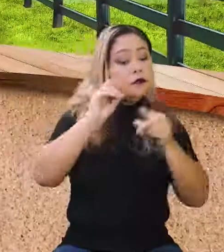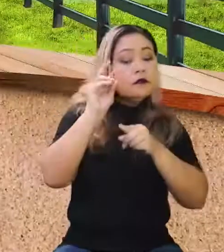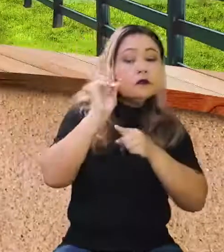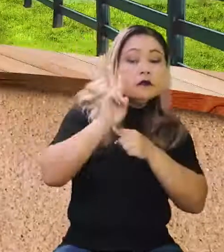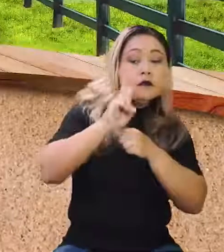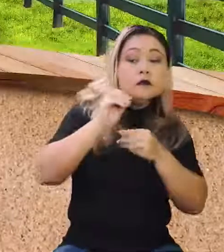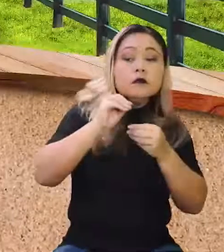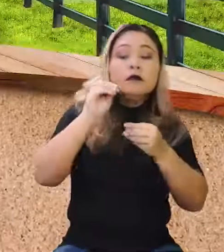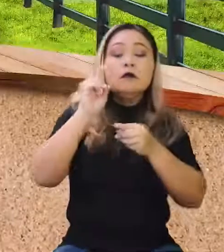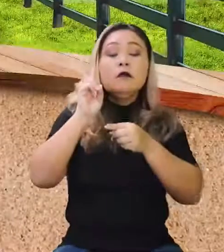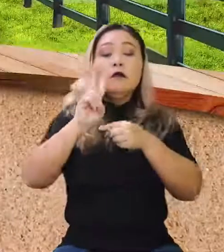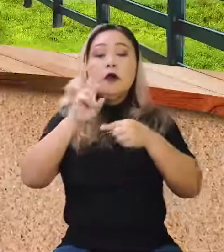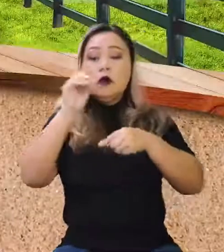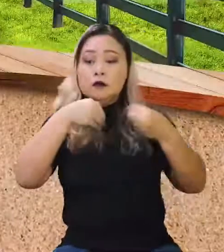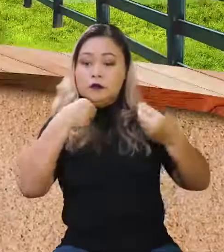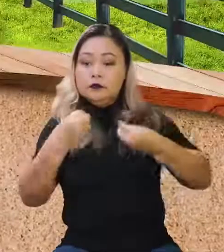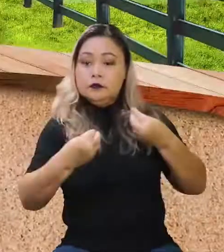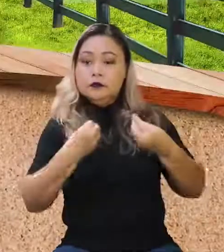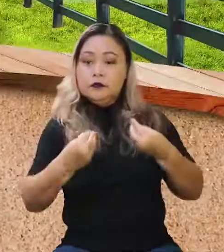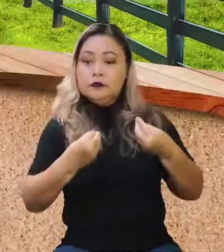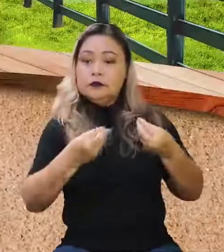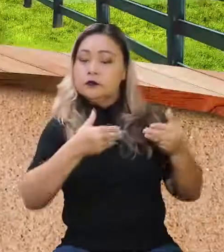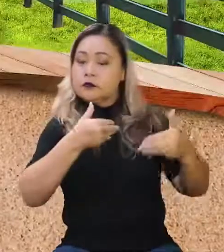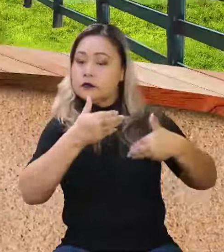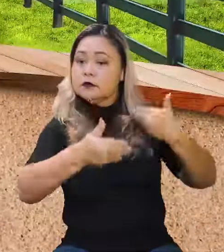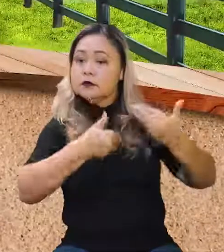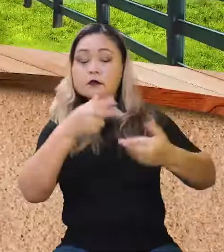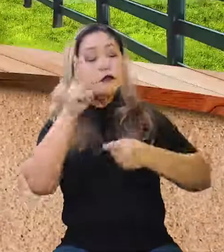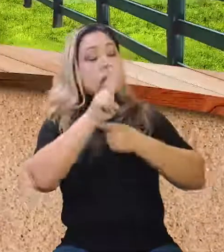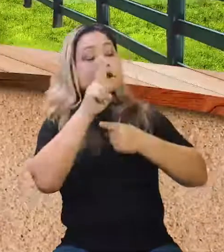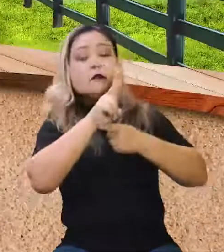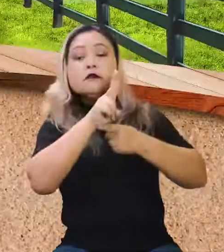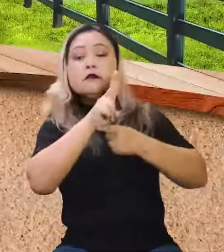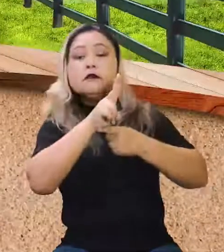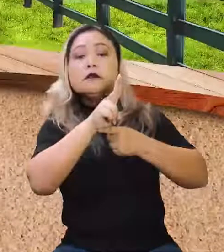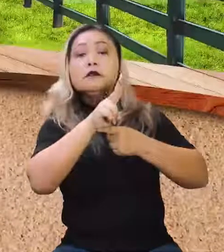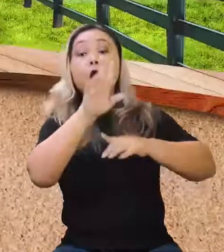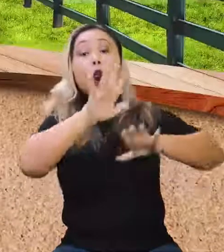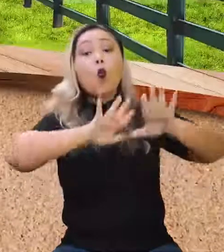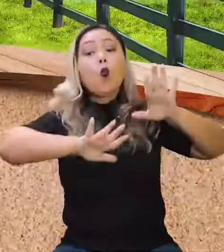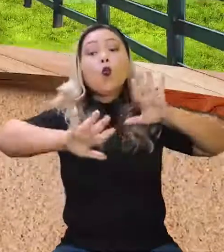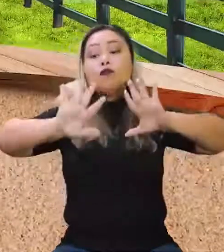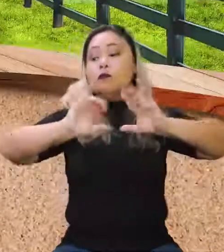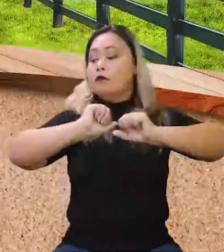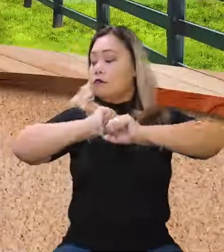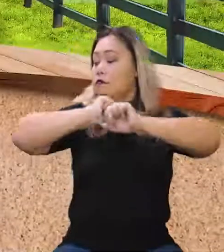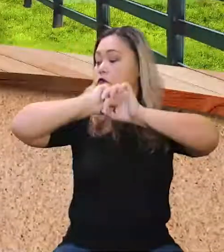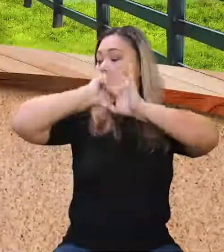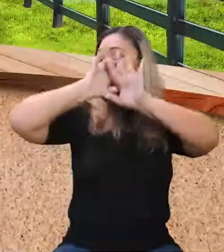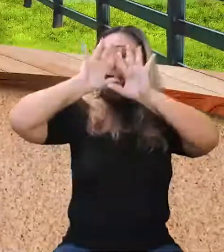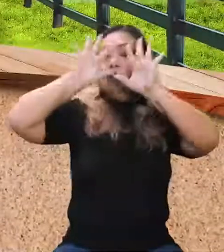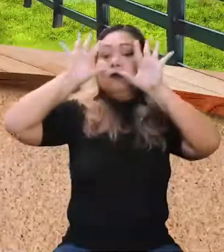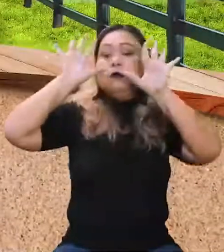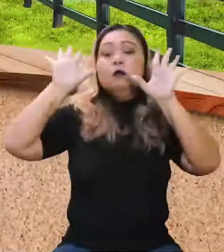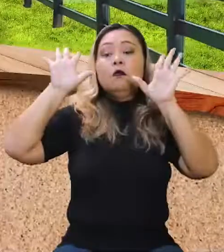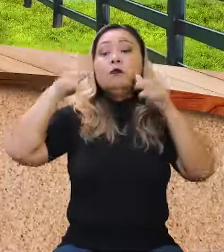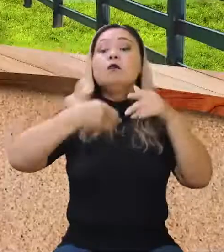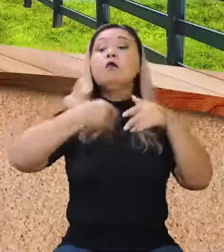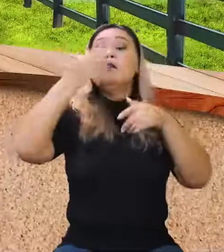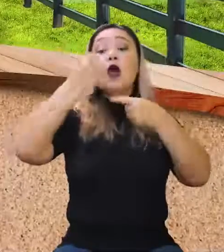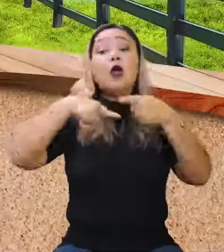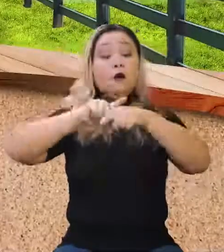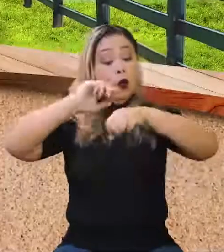manejos realizados para que durante o processo de criação é esse cuidado com a plumagem do animal e também com o